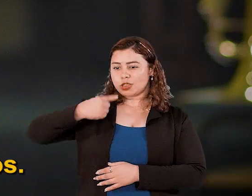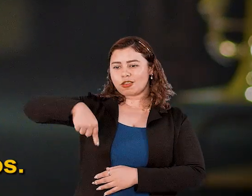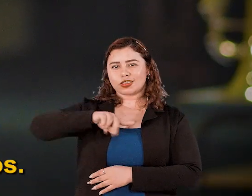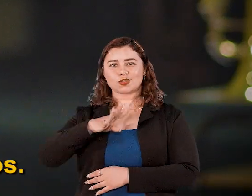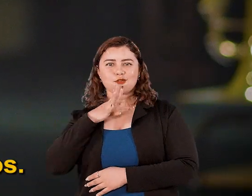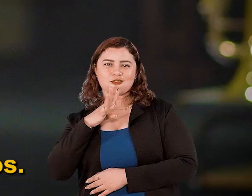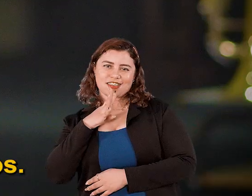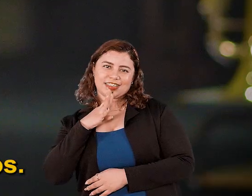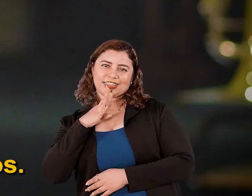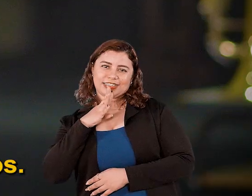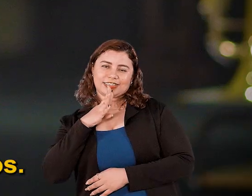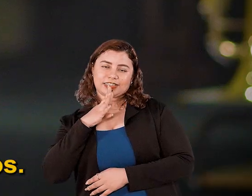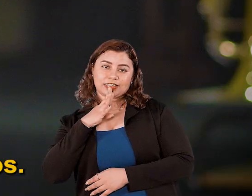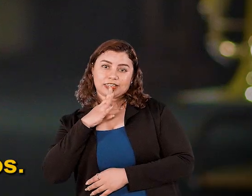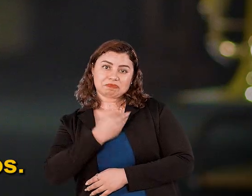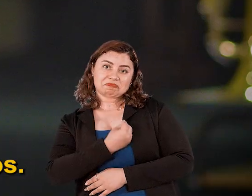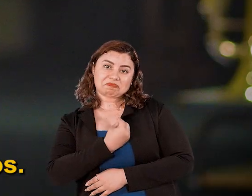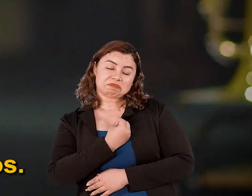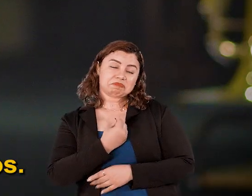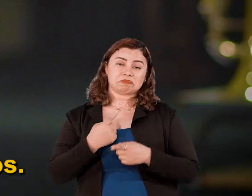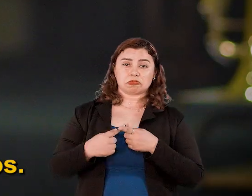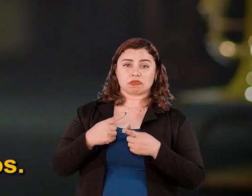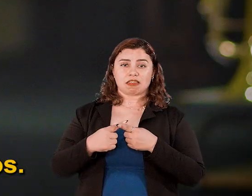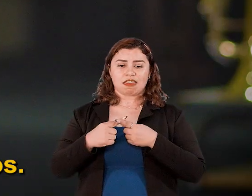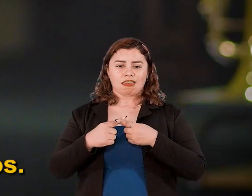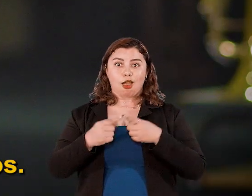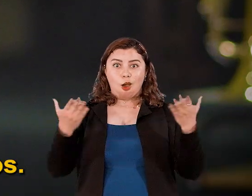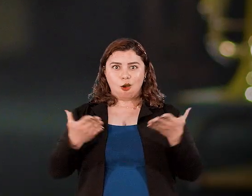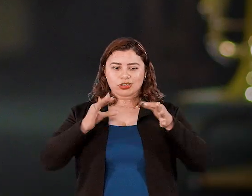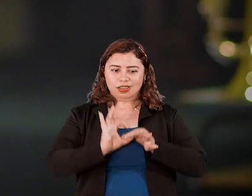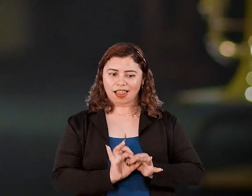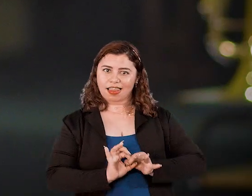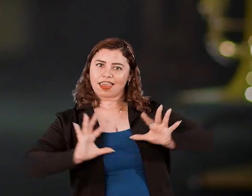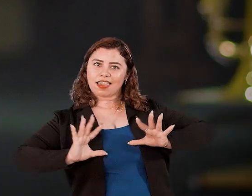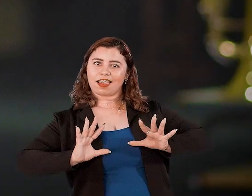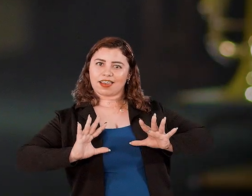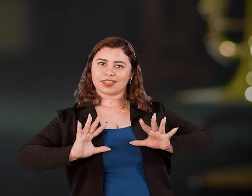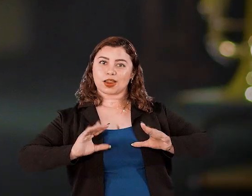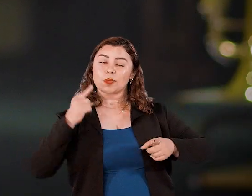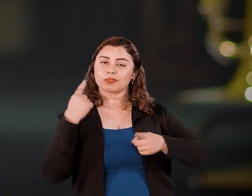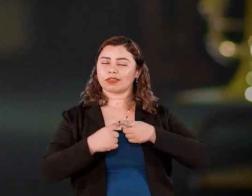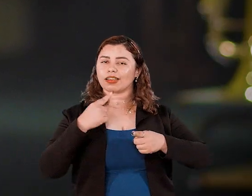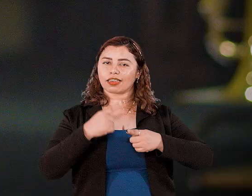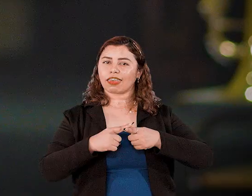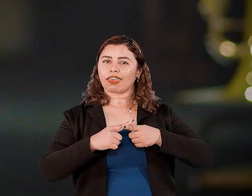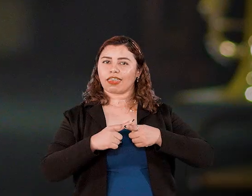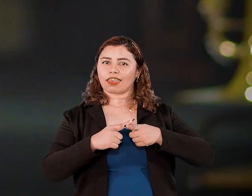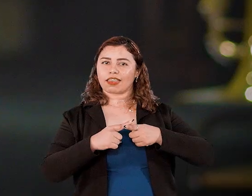nossa vida, praticamente libertos hoje, graças